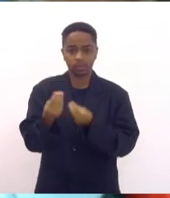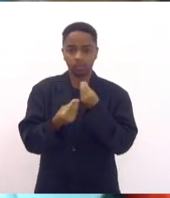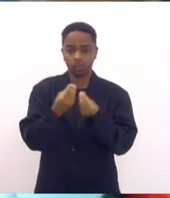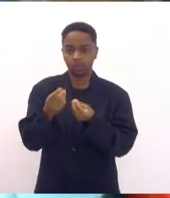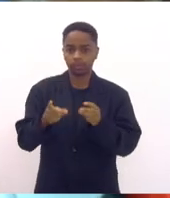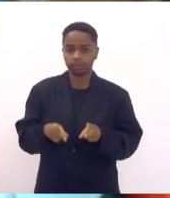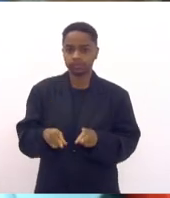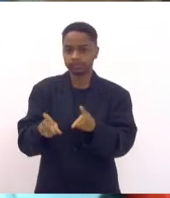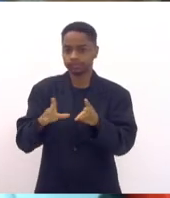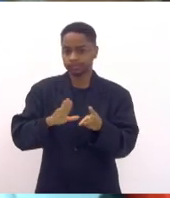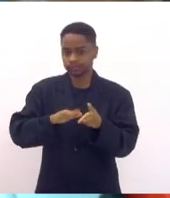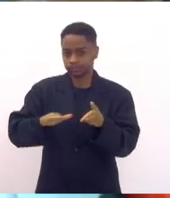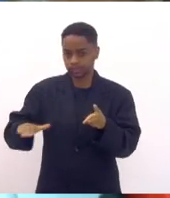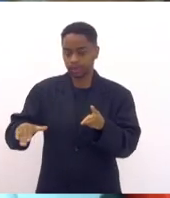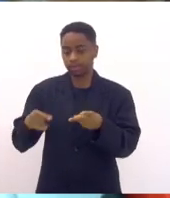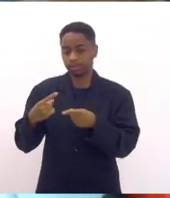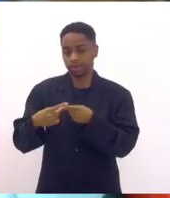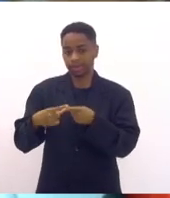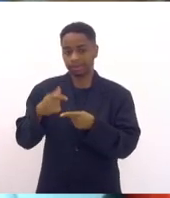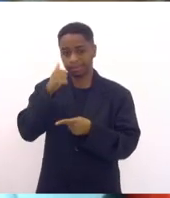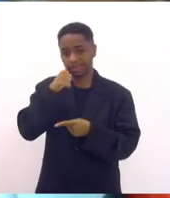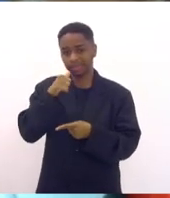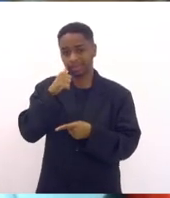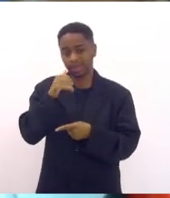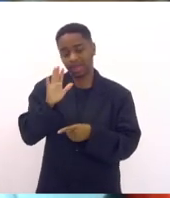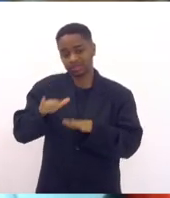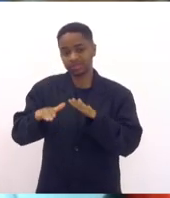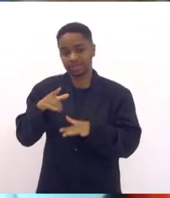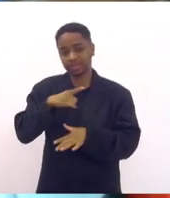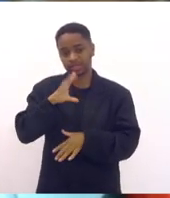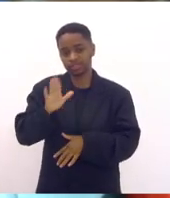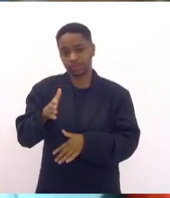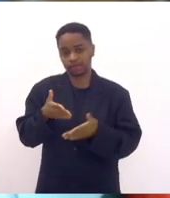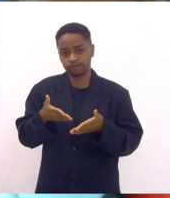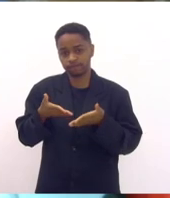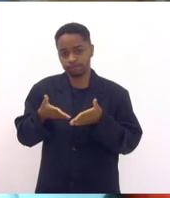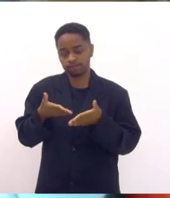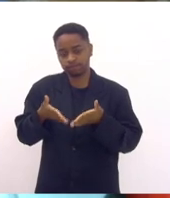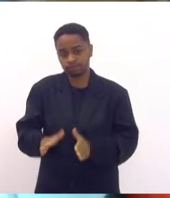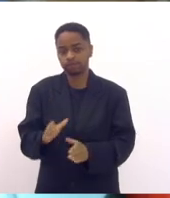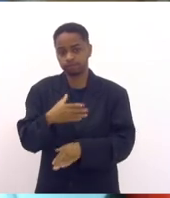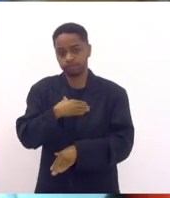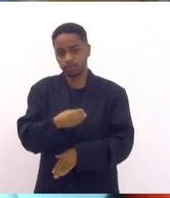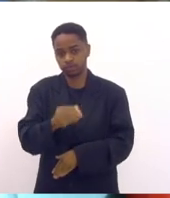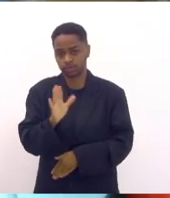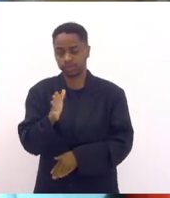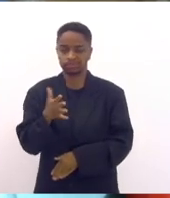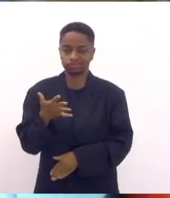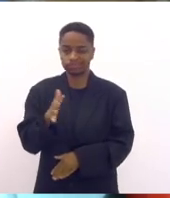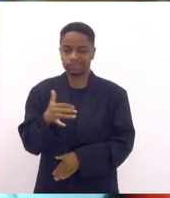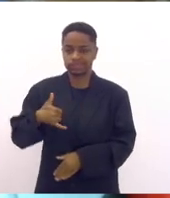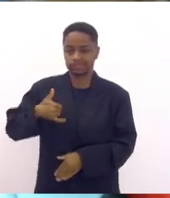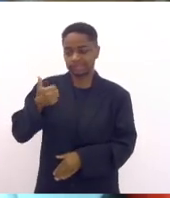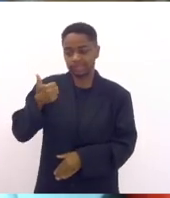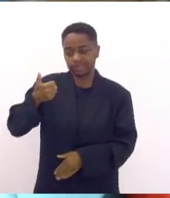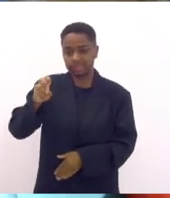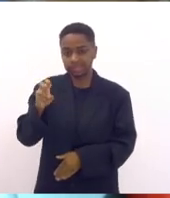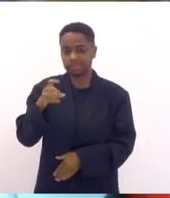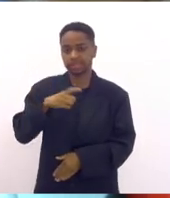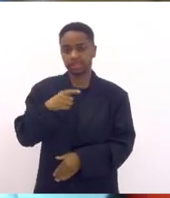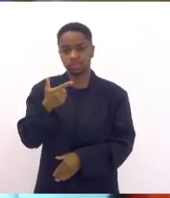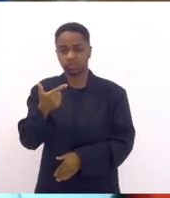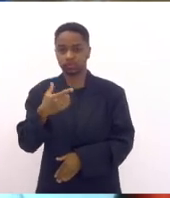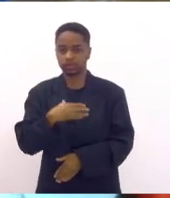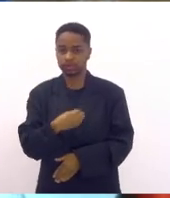as crianças que essas meninas já possuem muitas das vezes a gente vê meninas de 15 anos já com dois três filhos e um local onde a gente possa